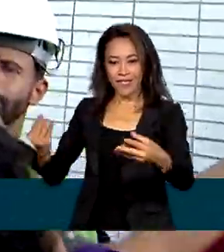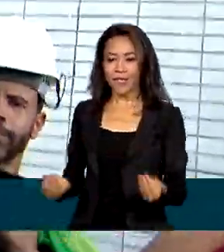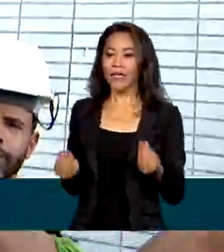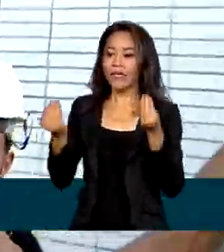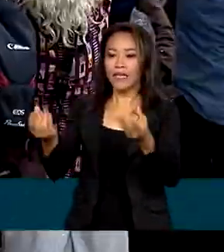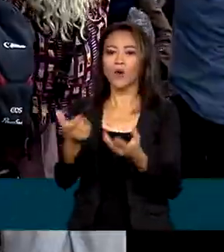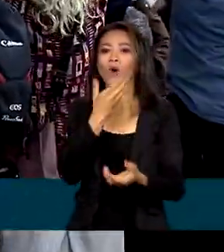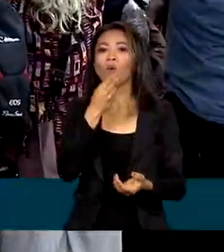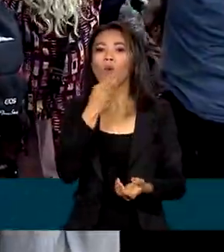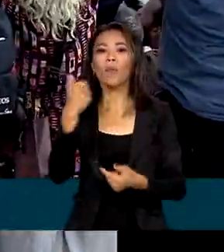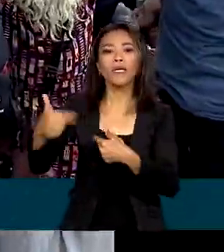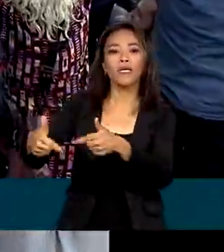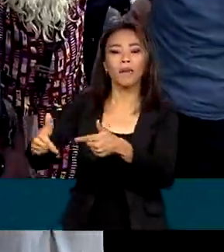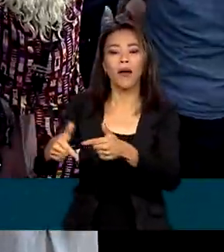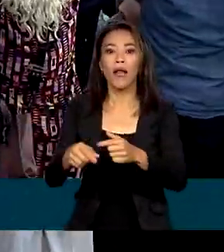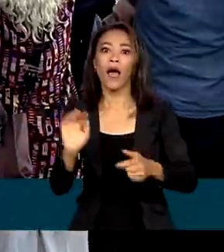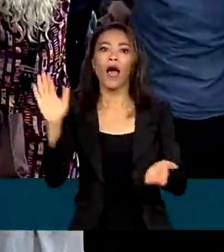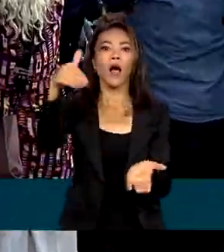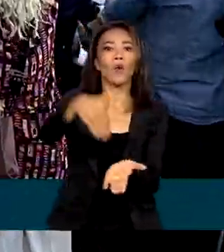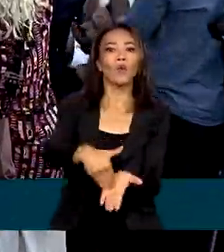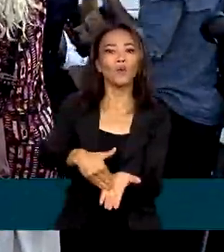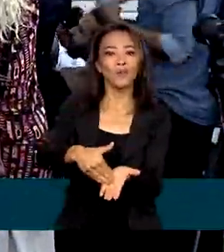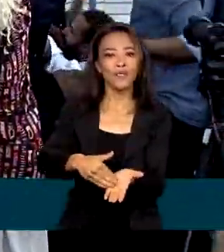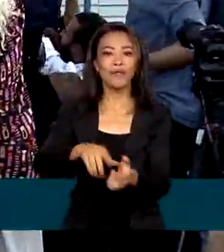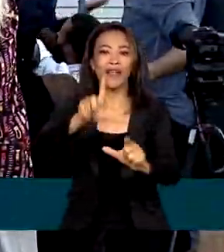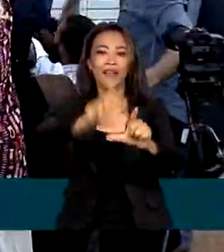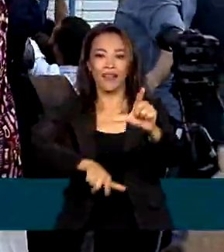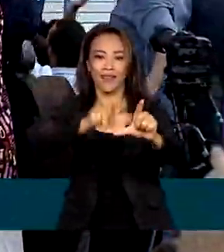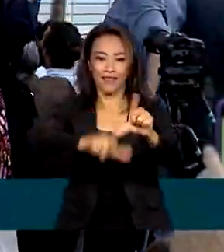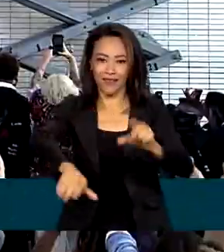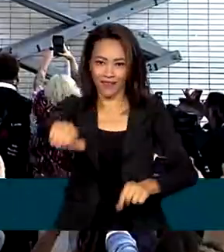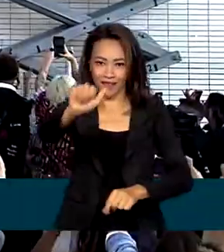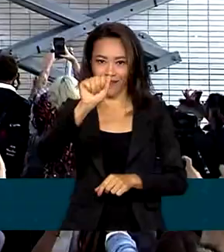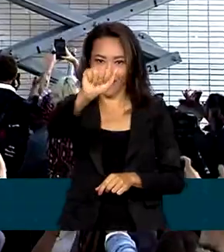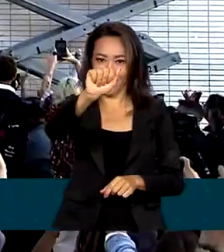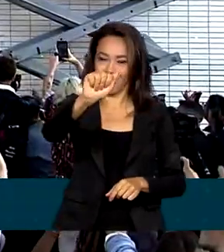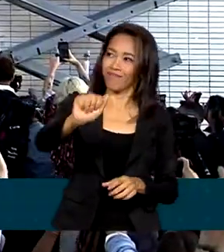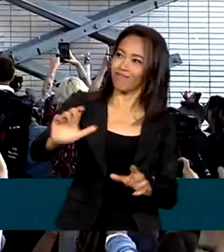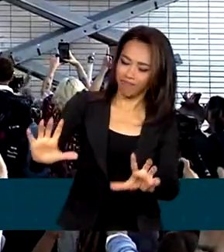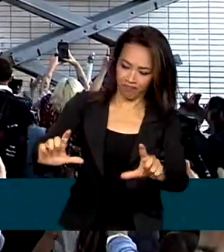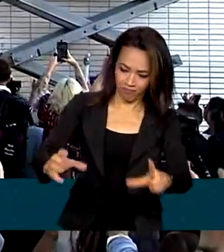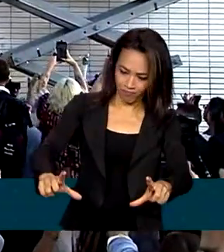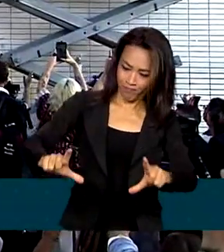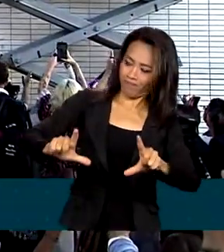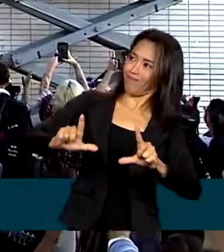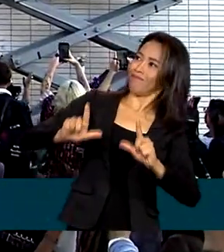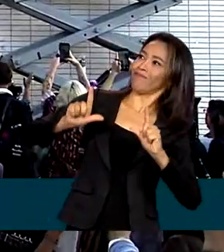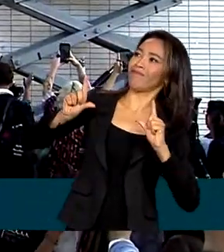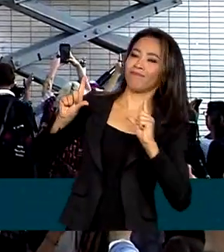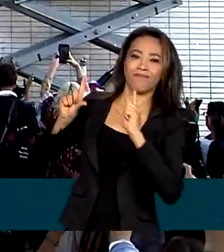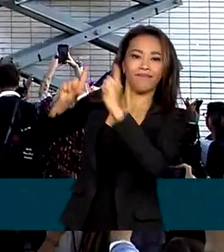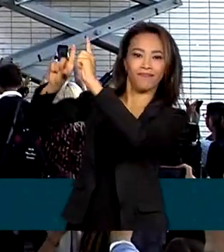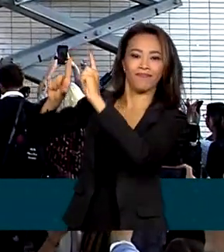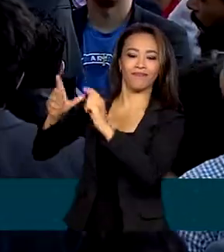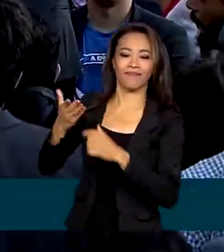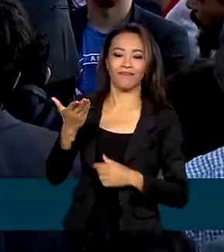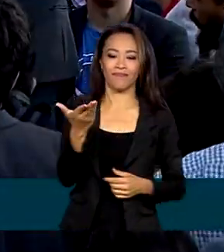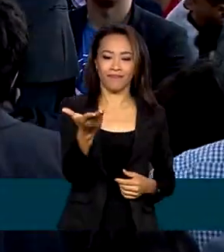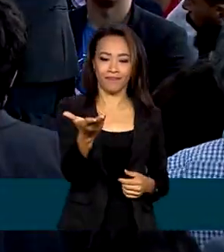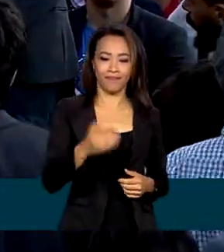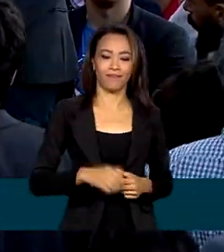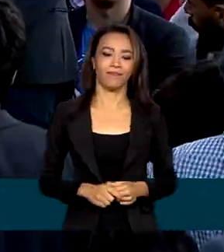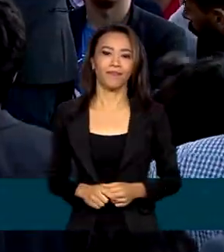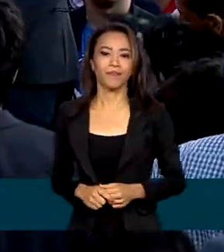a um trabalhador a última peça do letreiro, a letra A, para que fosse fixada na fachada do prédio. A